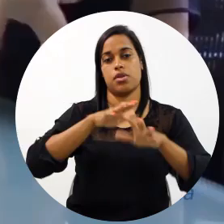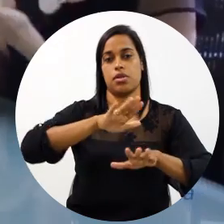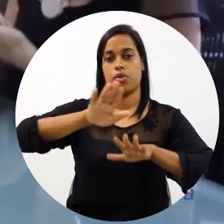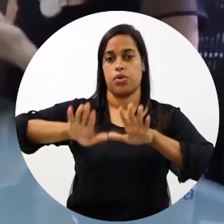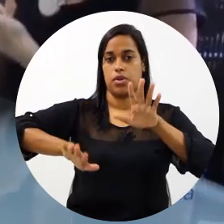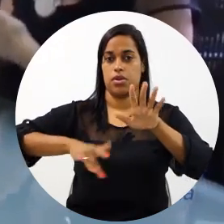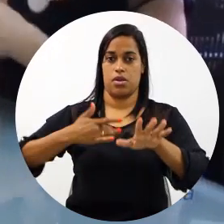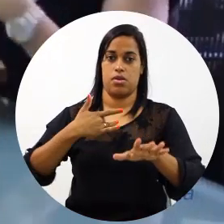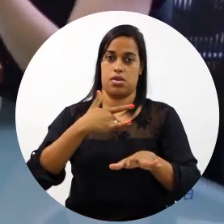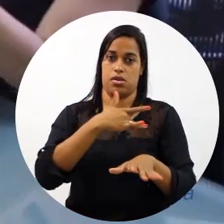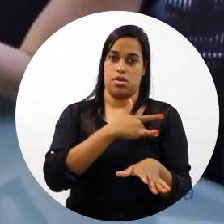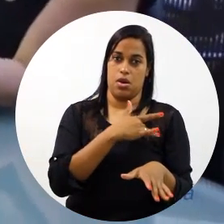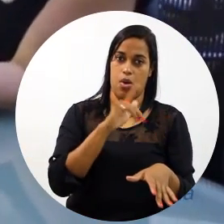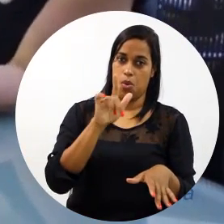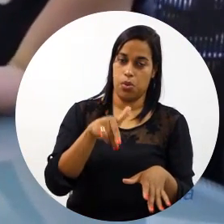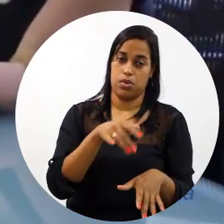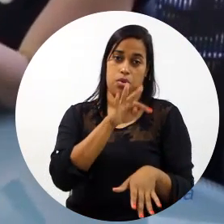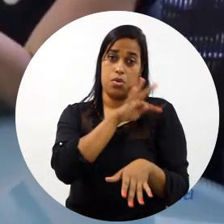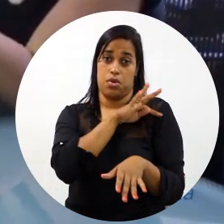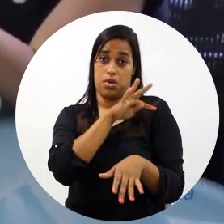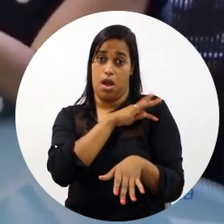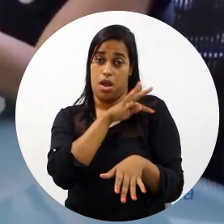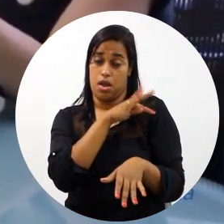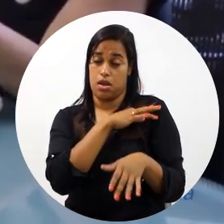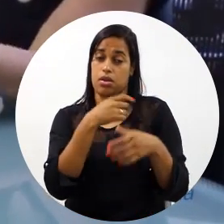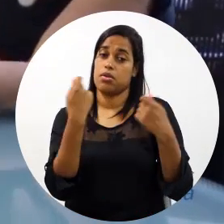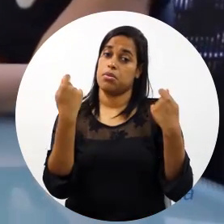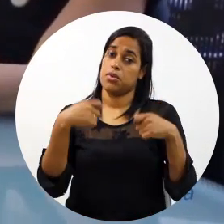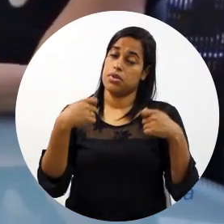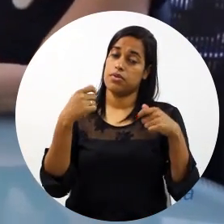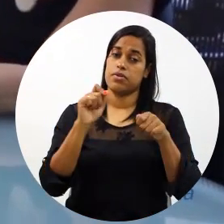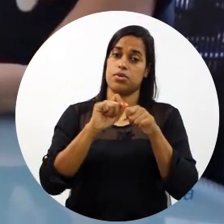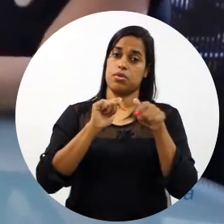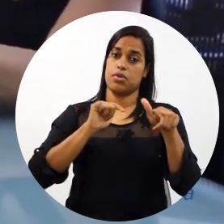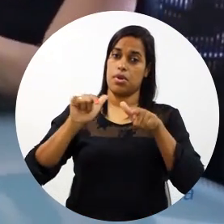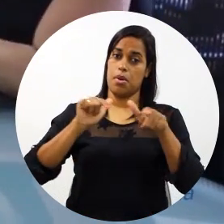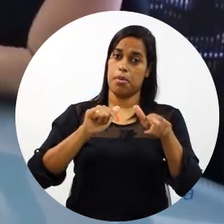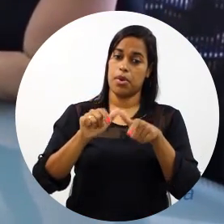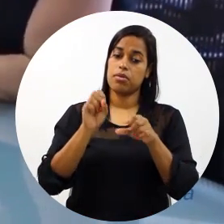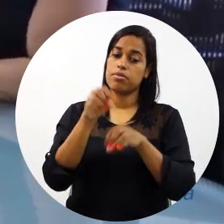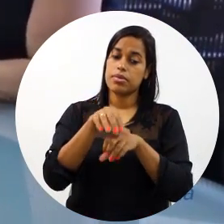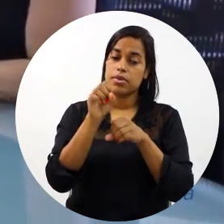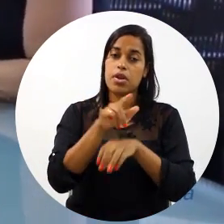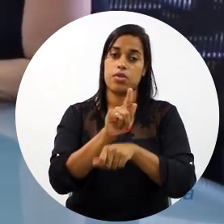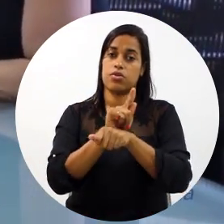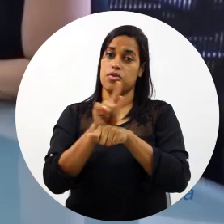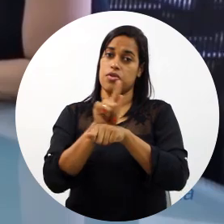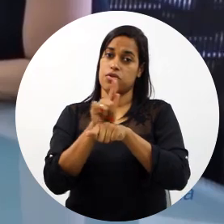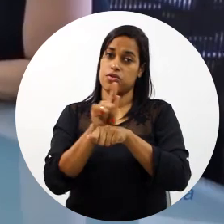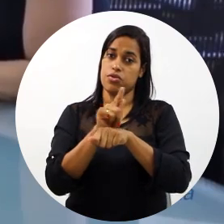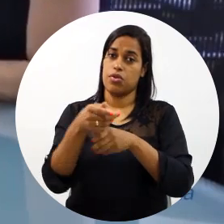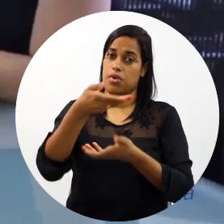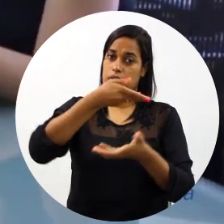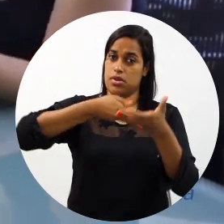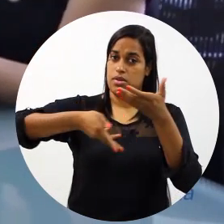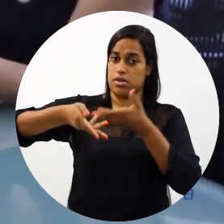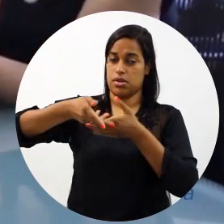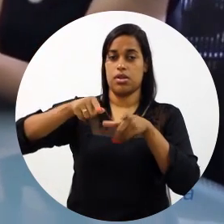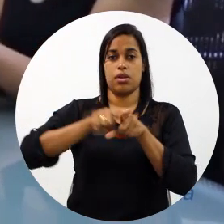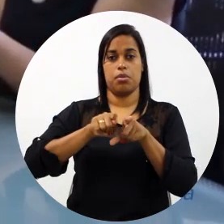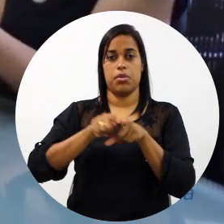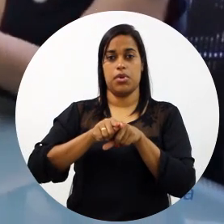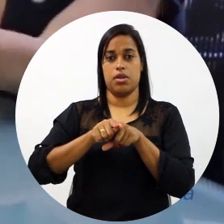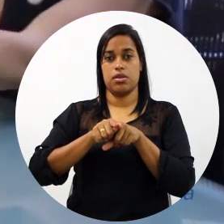com a saúde dele, é o técnico de segurança que precisa fazer o trabalho educativo, é o gestor que pode ser parceiro. E depois,